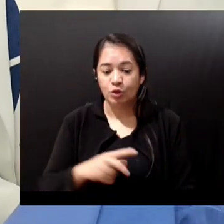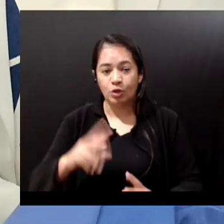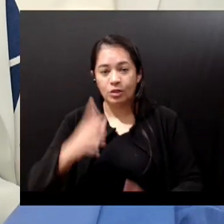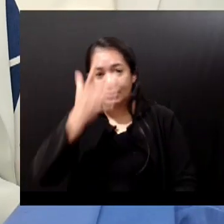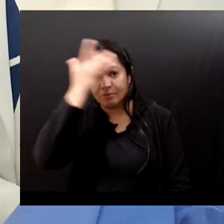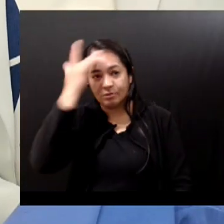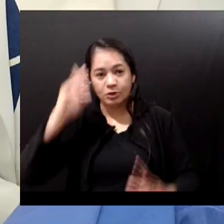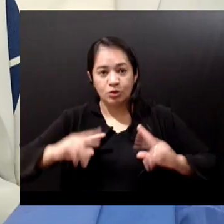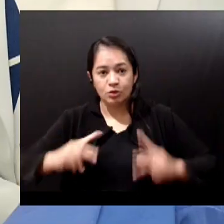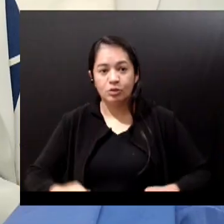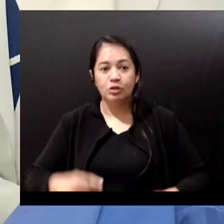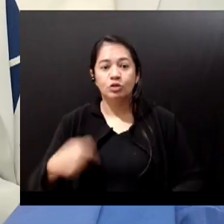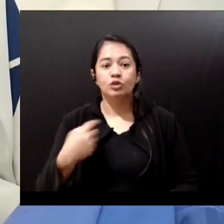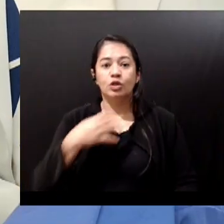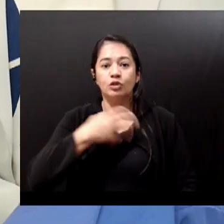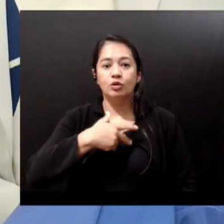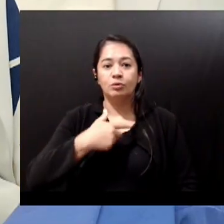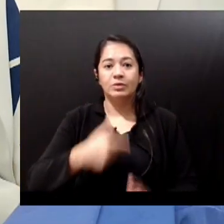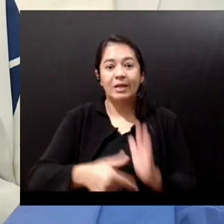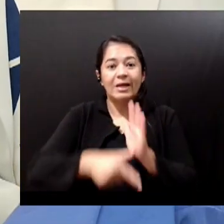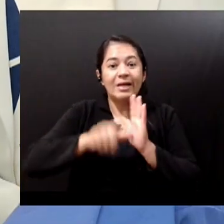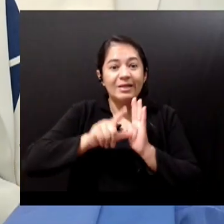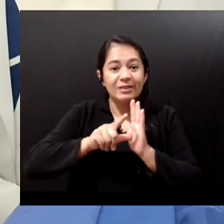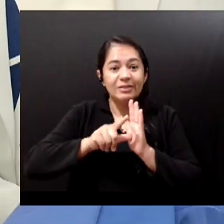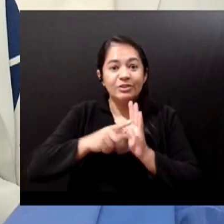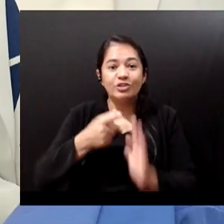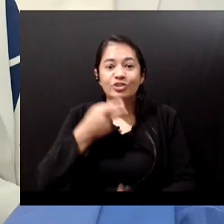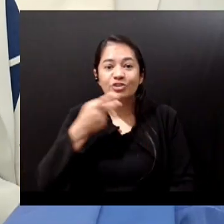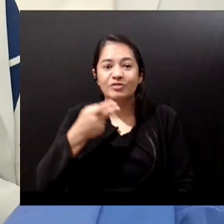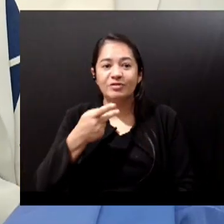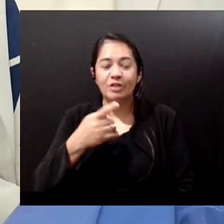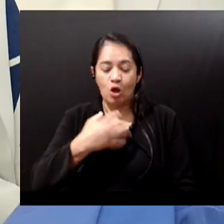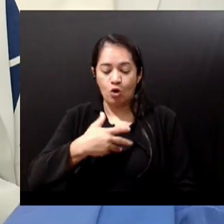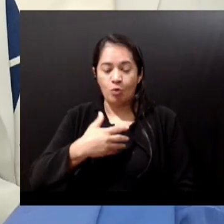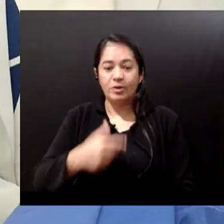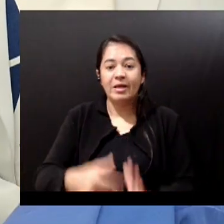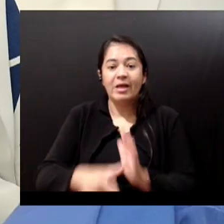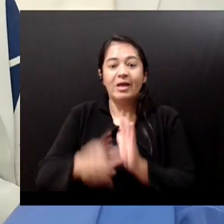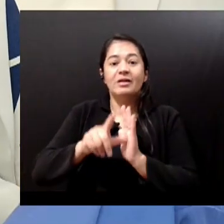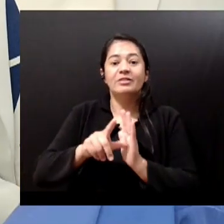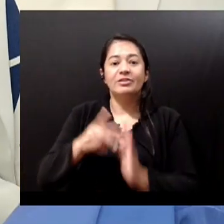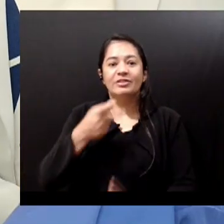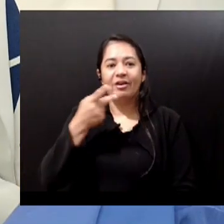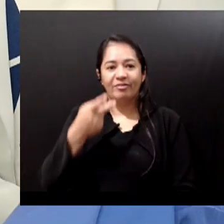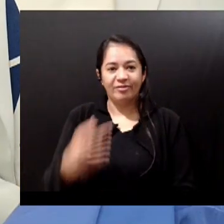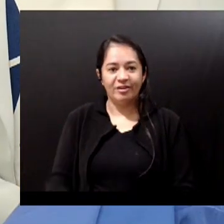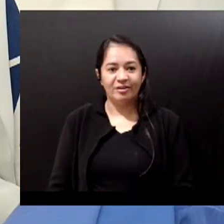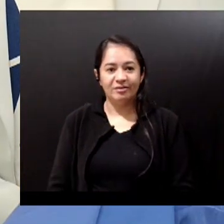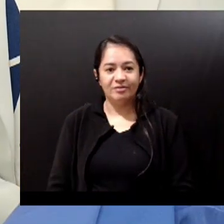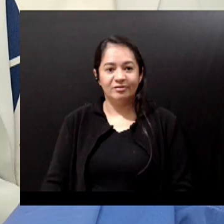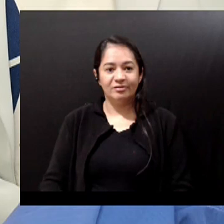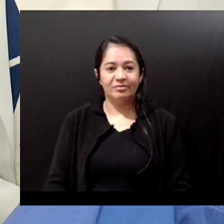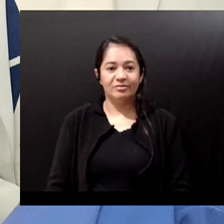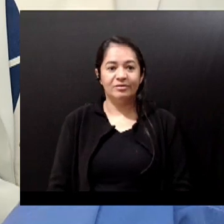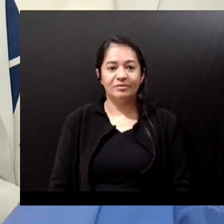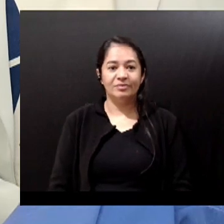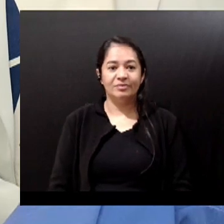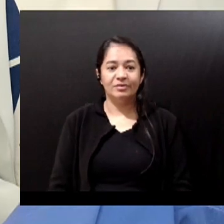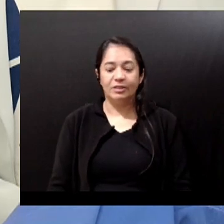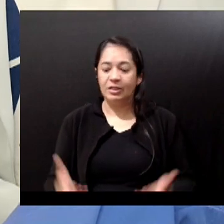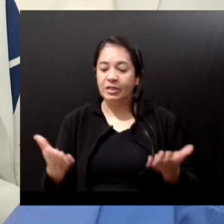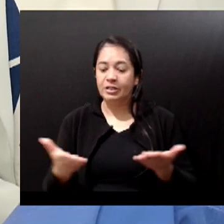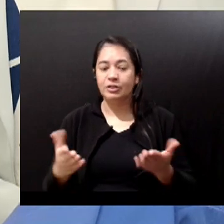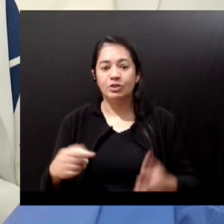comportamos antes de falarmos. O comportamento é anterior à fala. Então, o comportamento não verbal, isso que está sendo dito aqui, é muito importante. E desde o